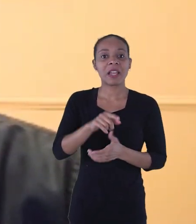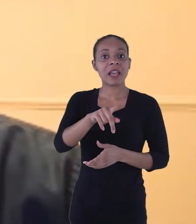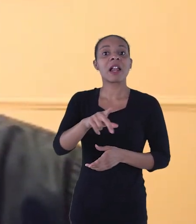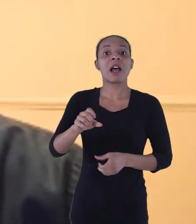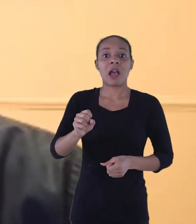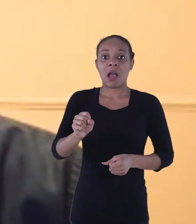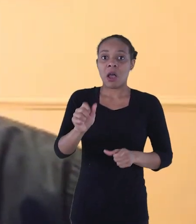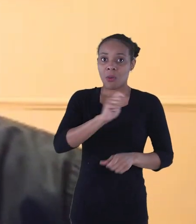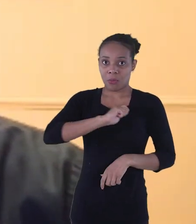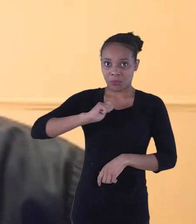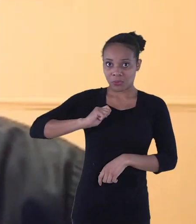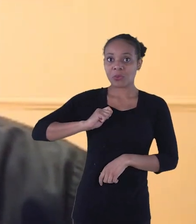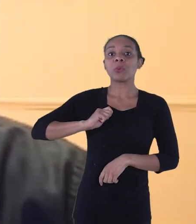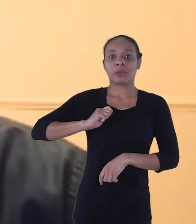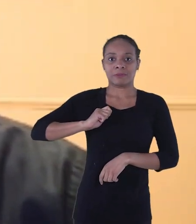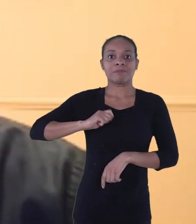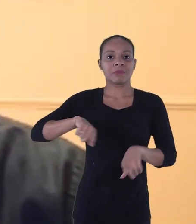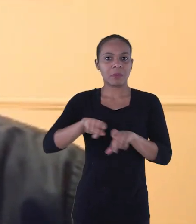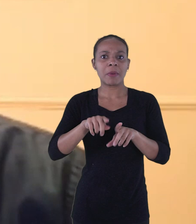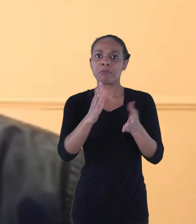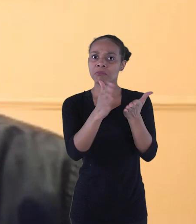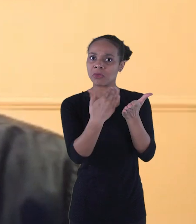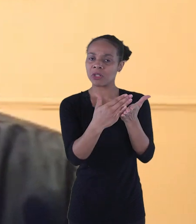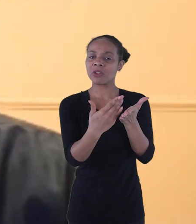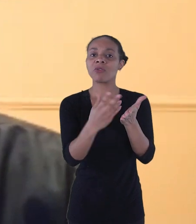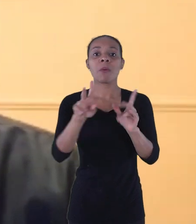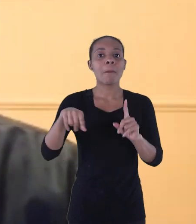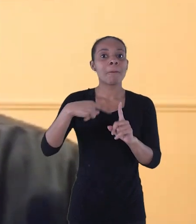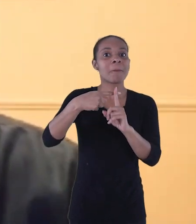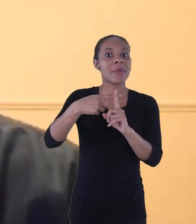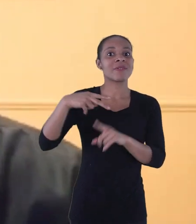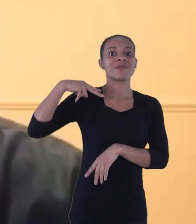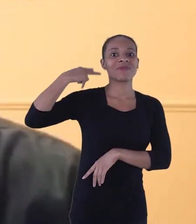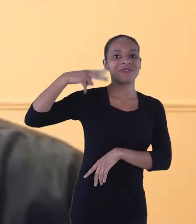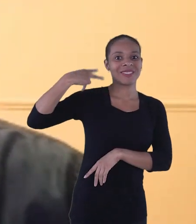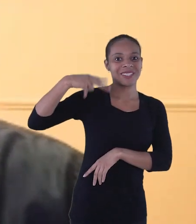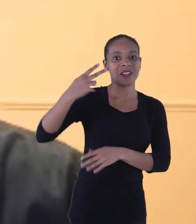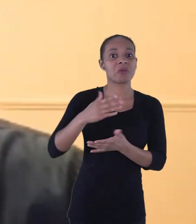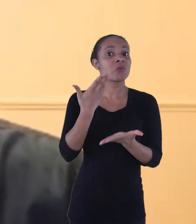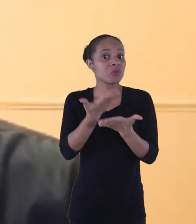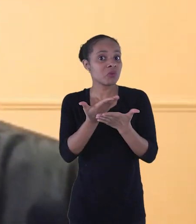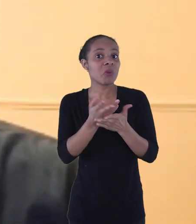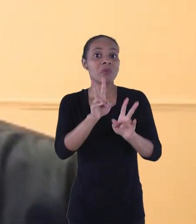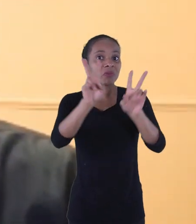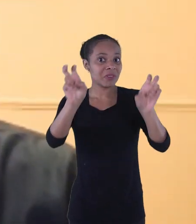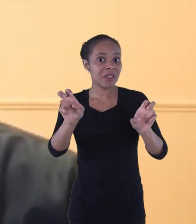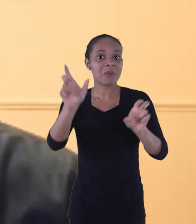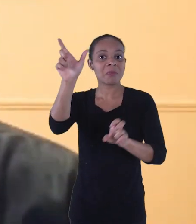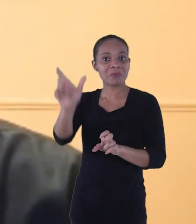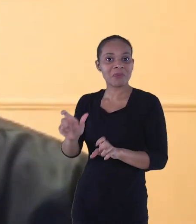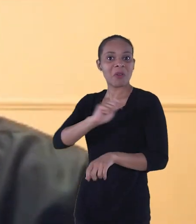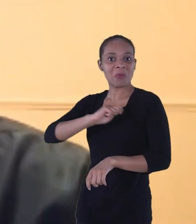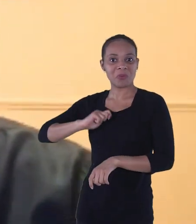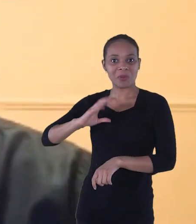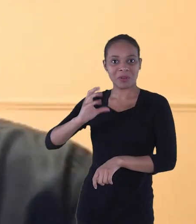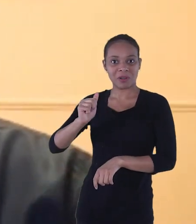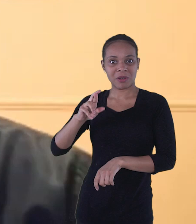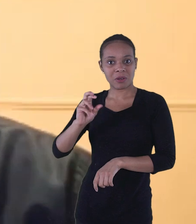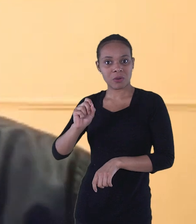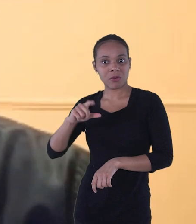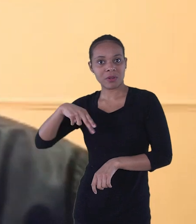Si, é vereadora e estudiosa da obra de Carolina. O Tom Farias é jornalista, escritor, crítico literário,